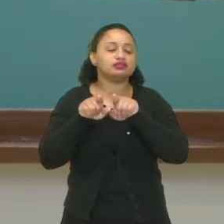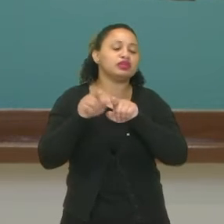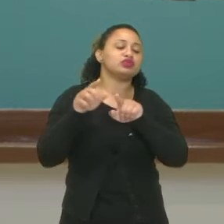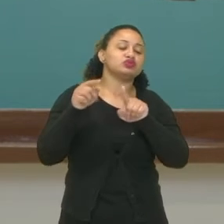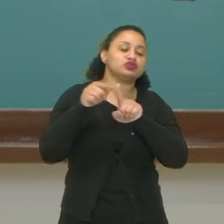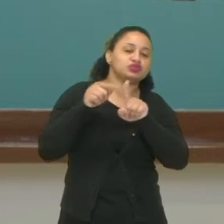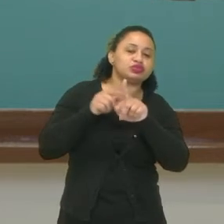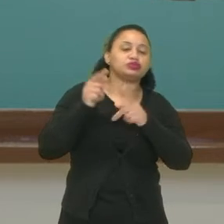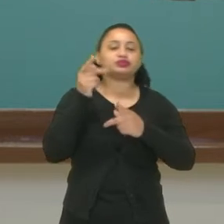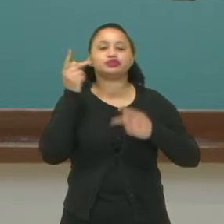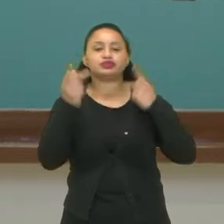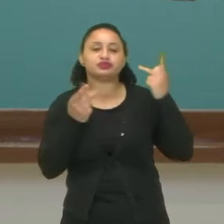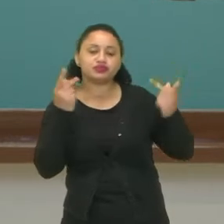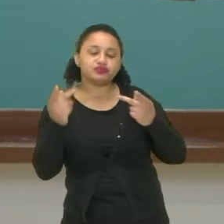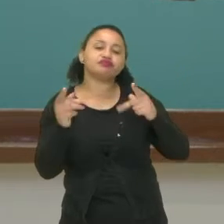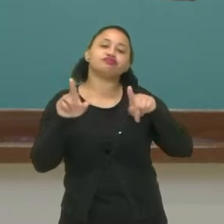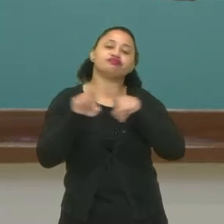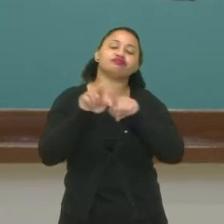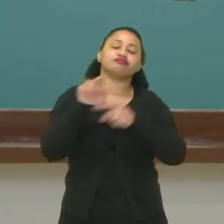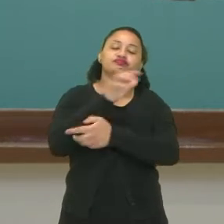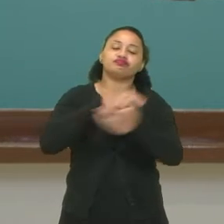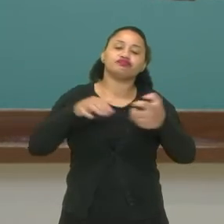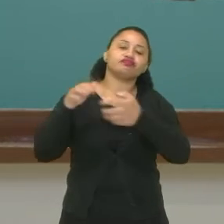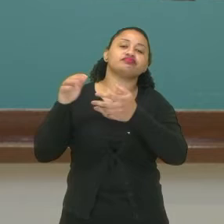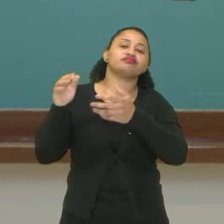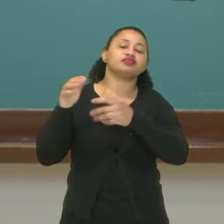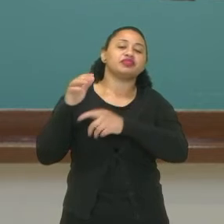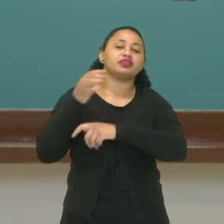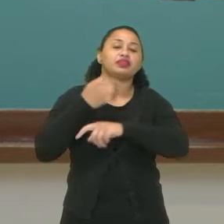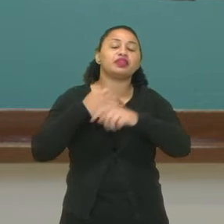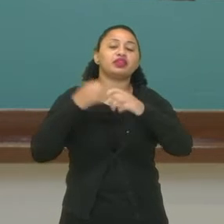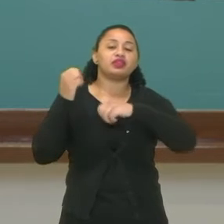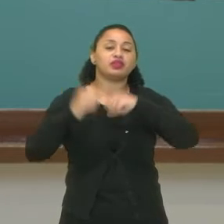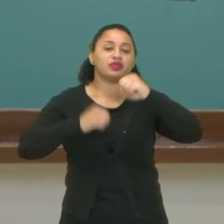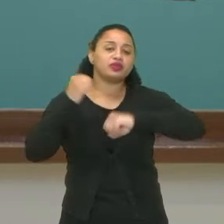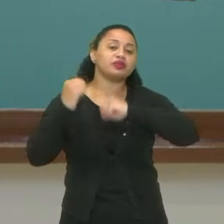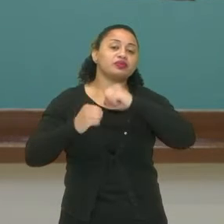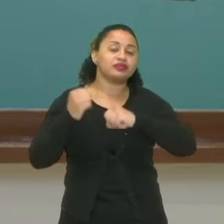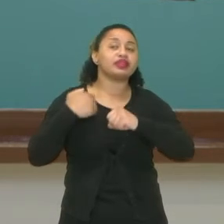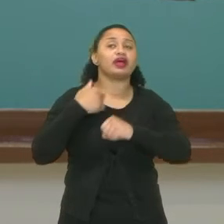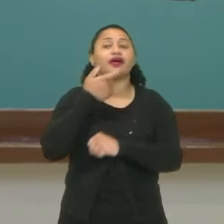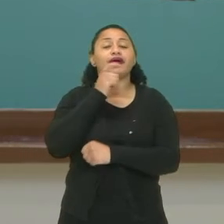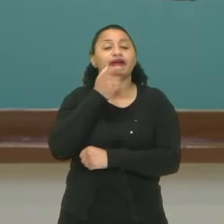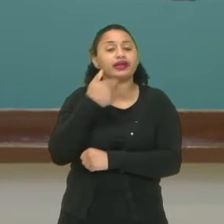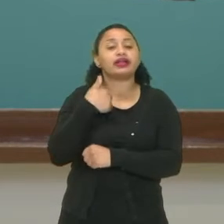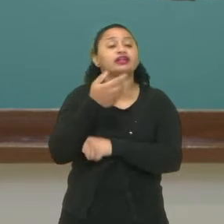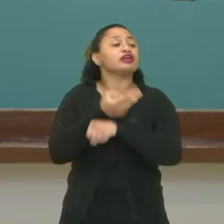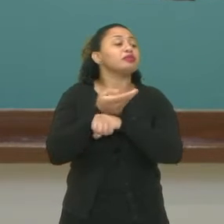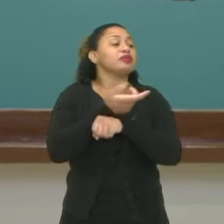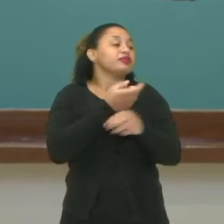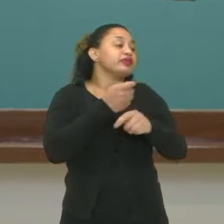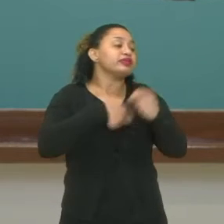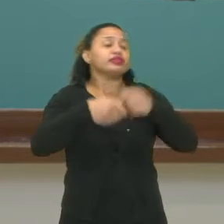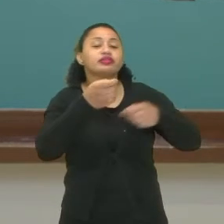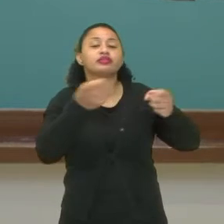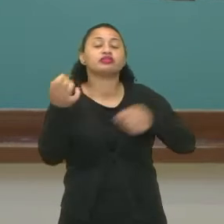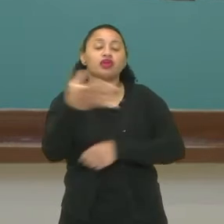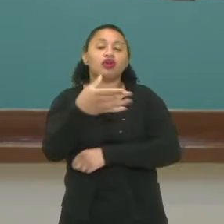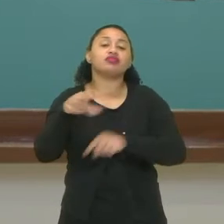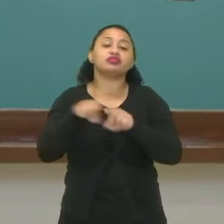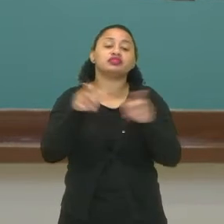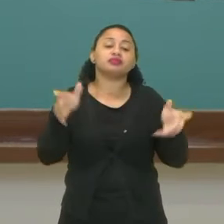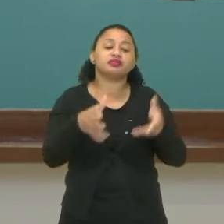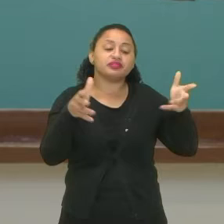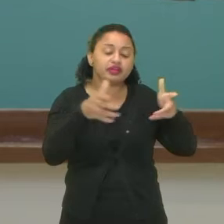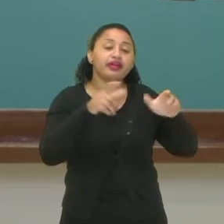mercantilista, a Revolução Industrial, né, e a Inglaterra procurando novos mercados, e também incentivando a independência dos países aqui